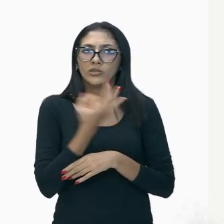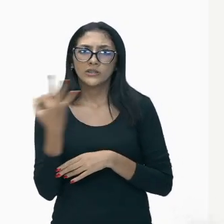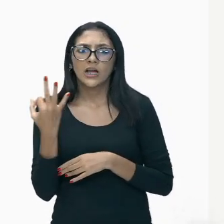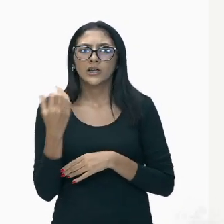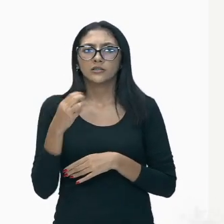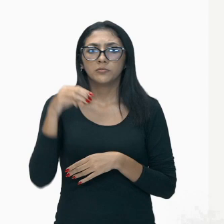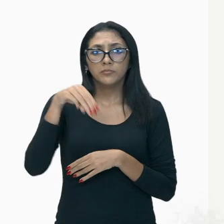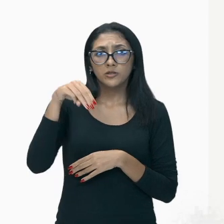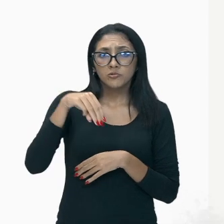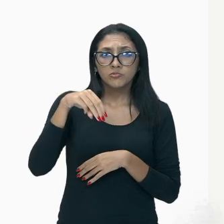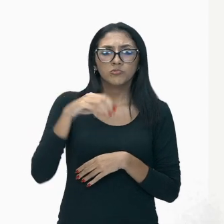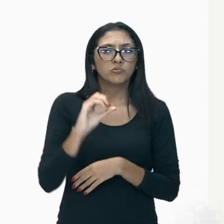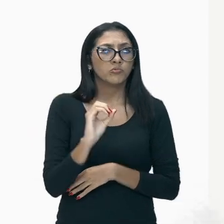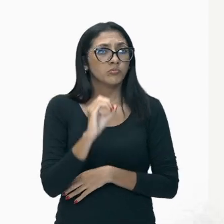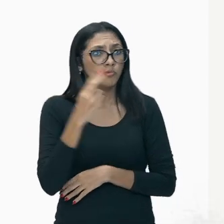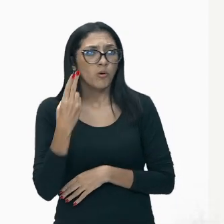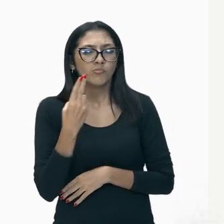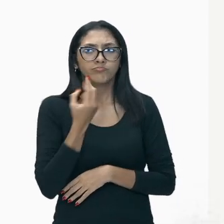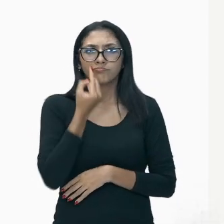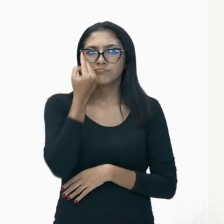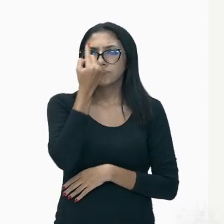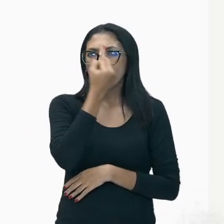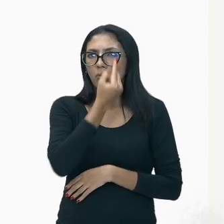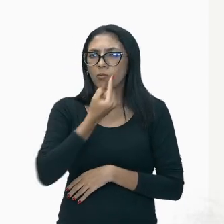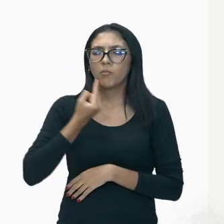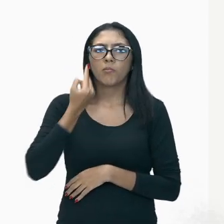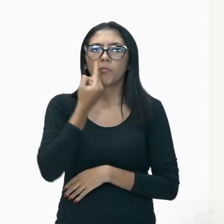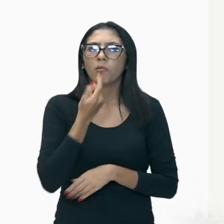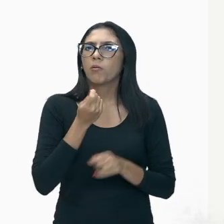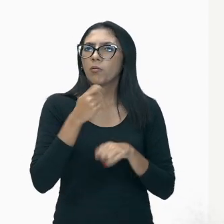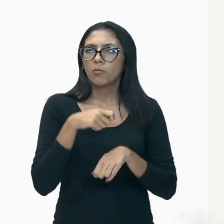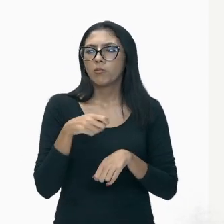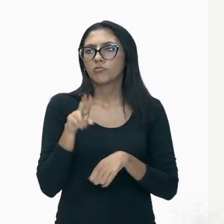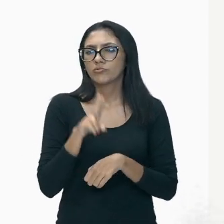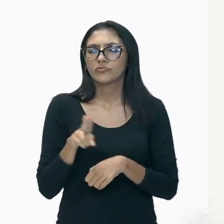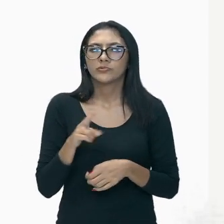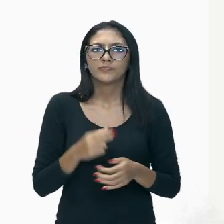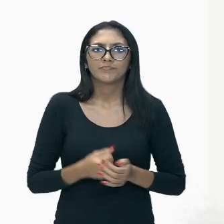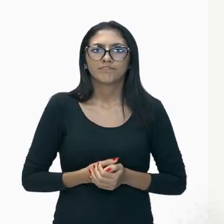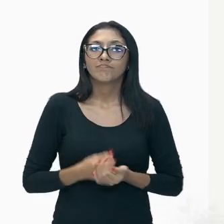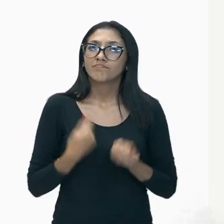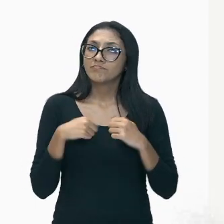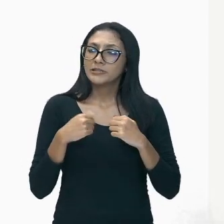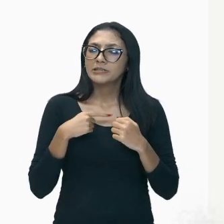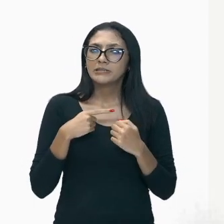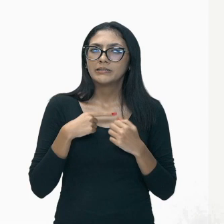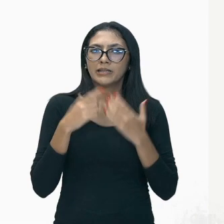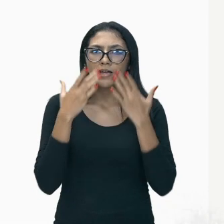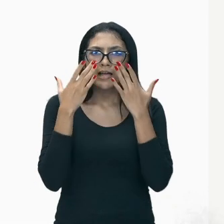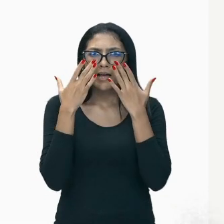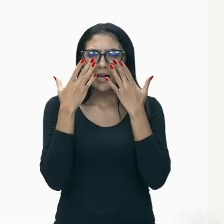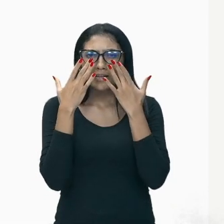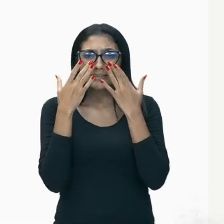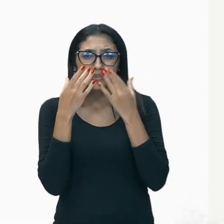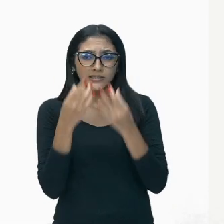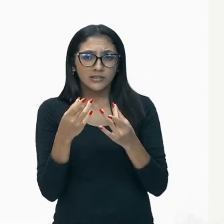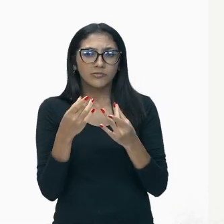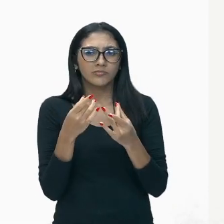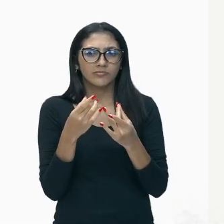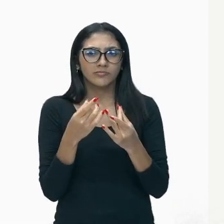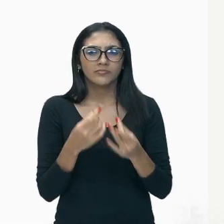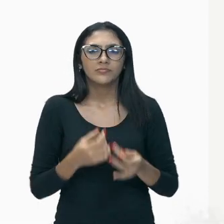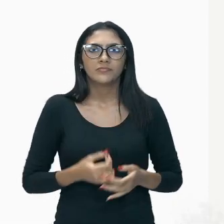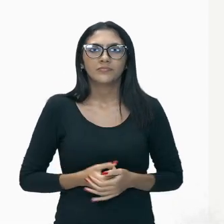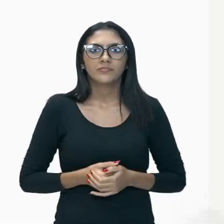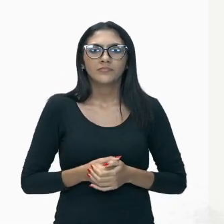durante as quais permanecem ligados. Então, eu tenho que prestar bastante atenção aí quando os aparelhos ficam